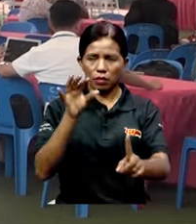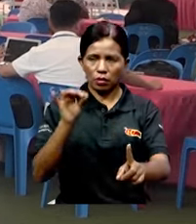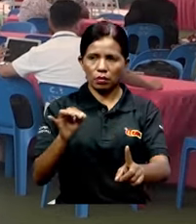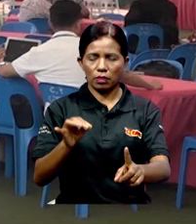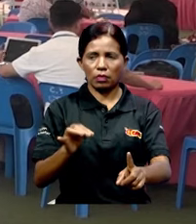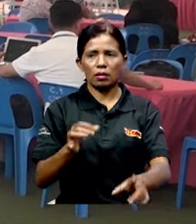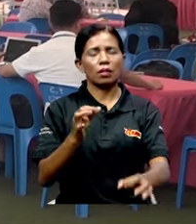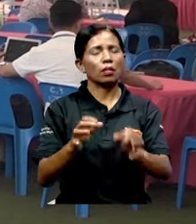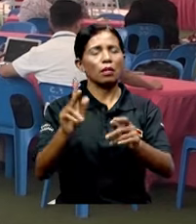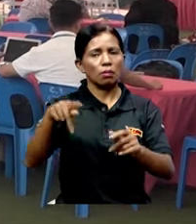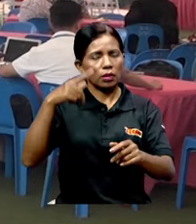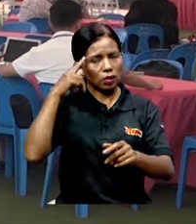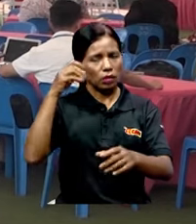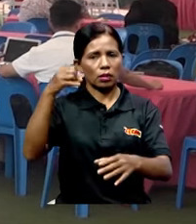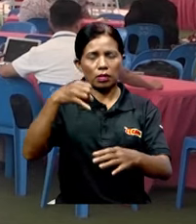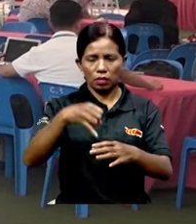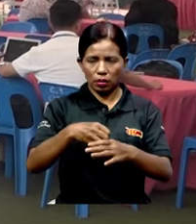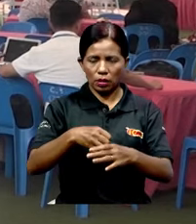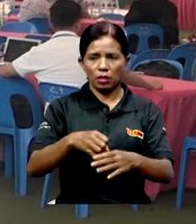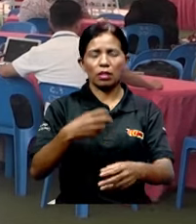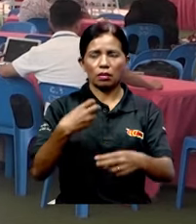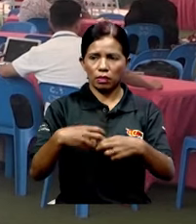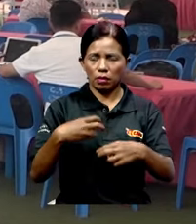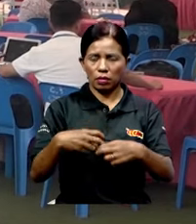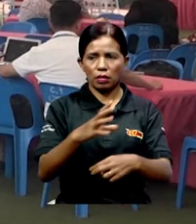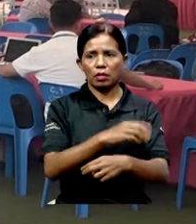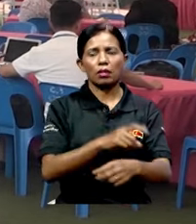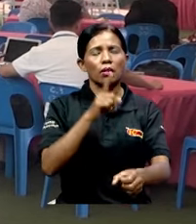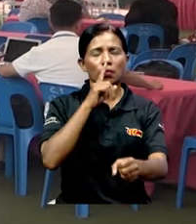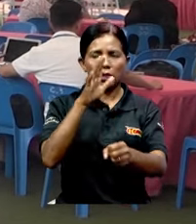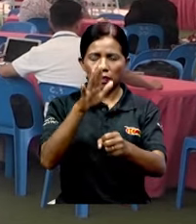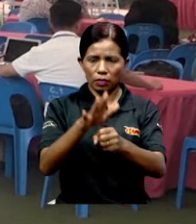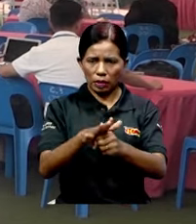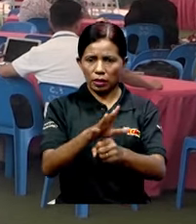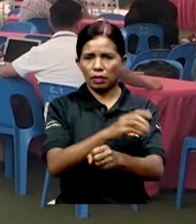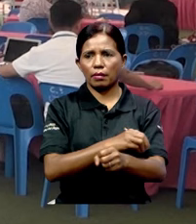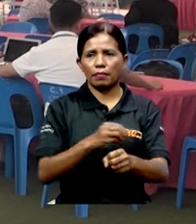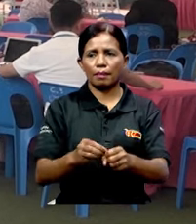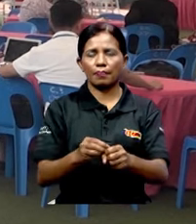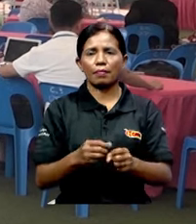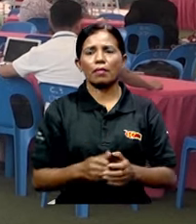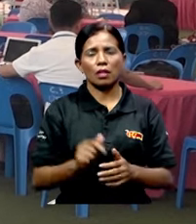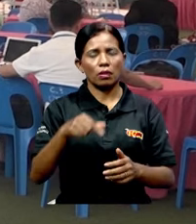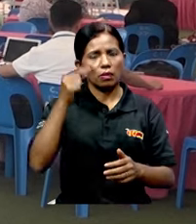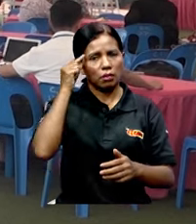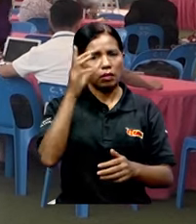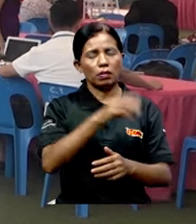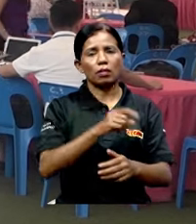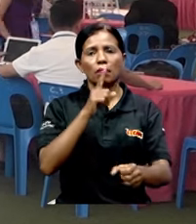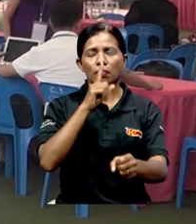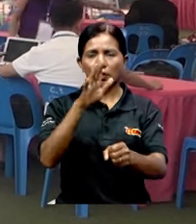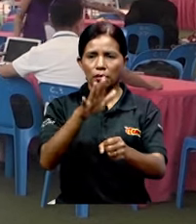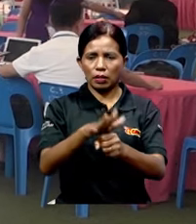mas uma política externa muito constante e os compromissos assumidos por este governo serão compromissos